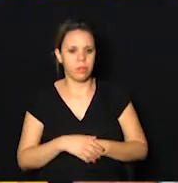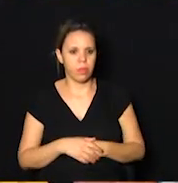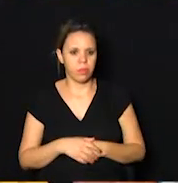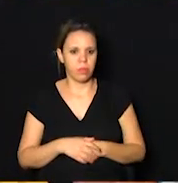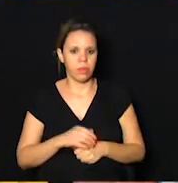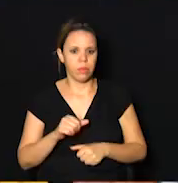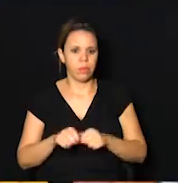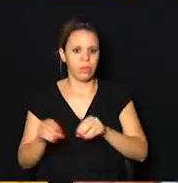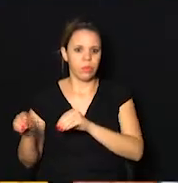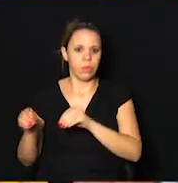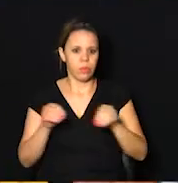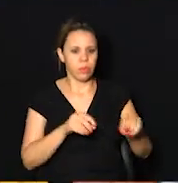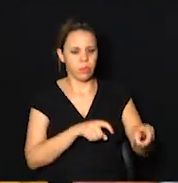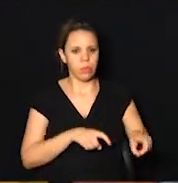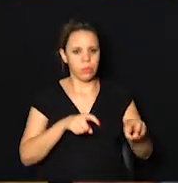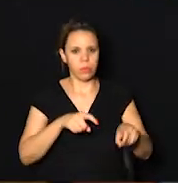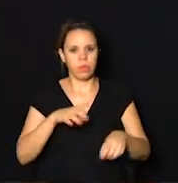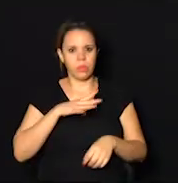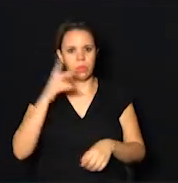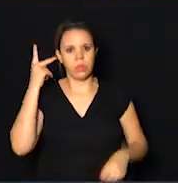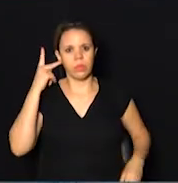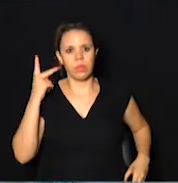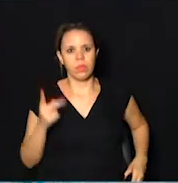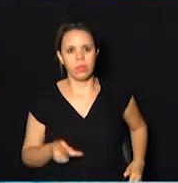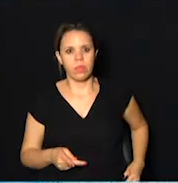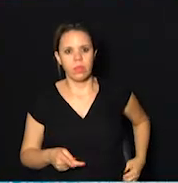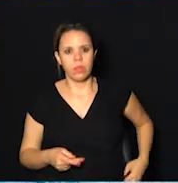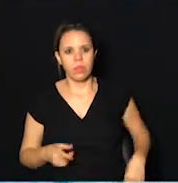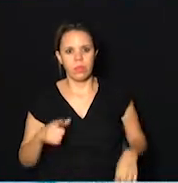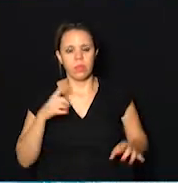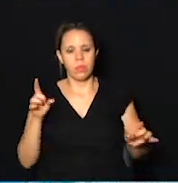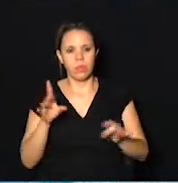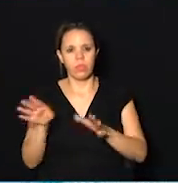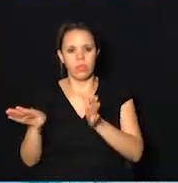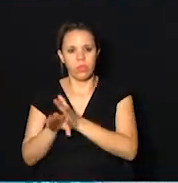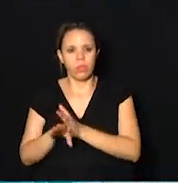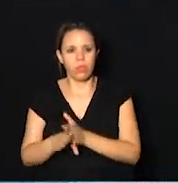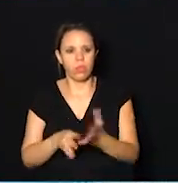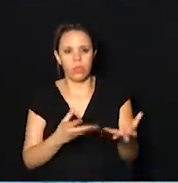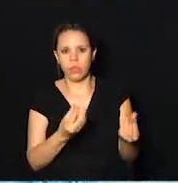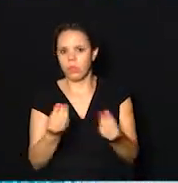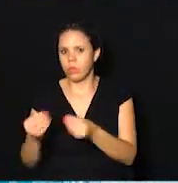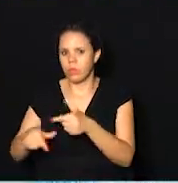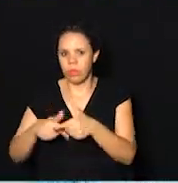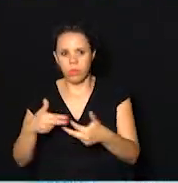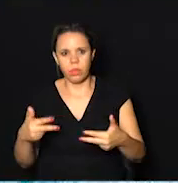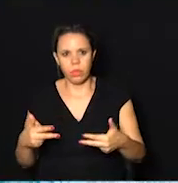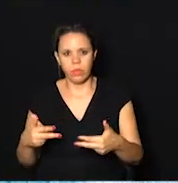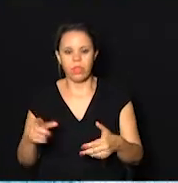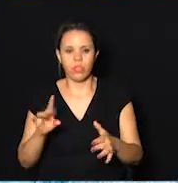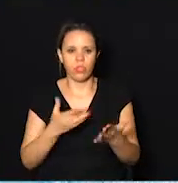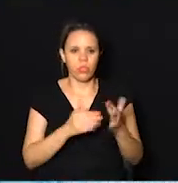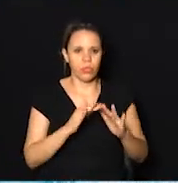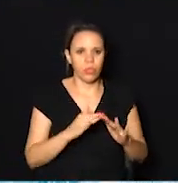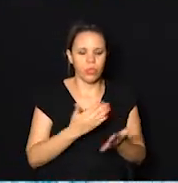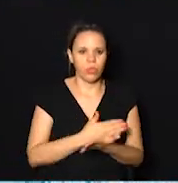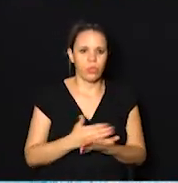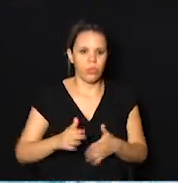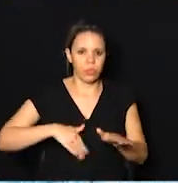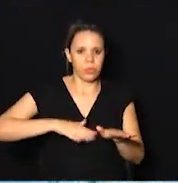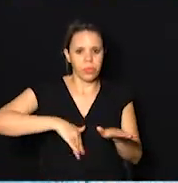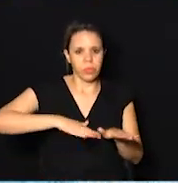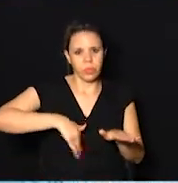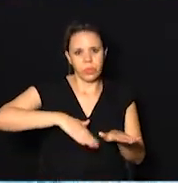eu vou ver do interior para são paulo então como eu tinha acabado de chegar não tinha muito muita atividade fora o colégio eu